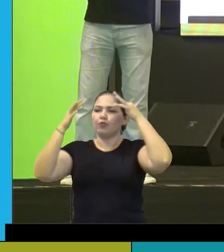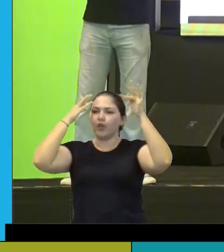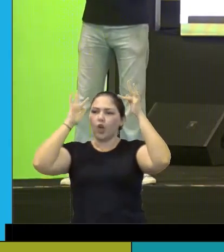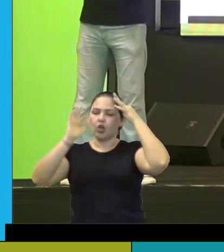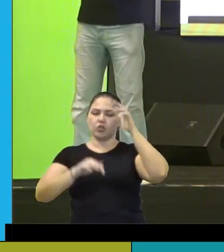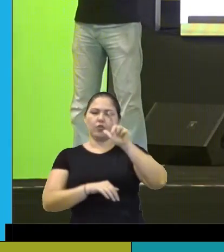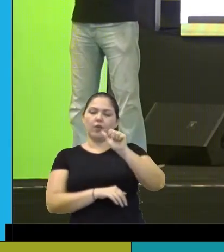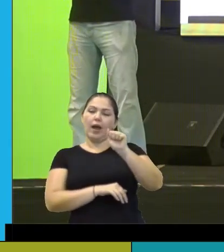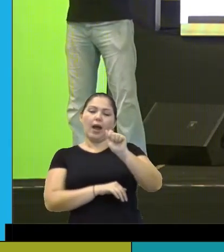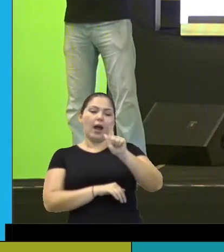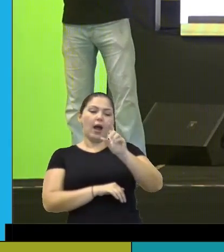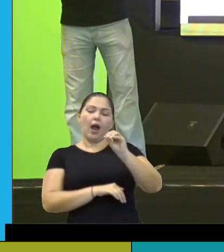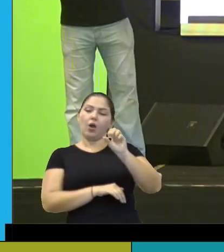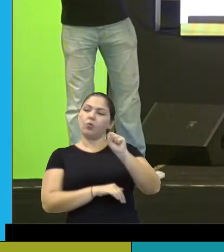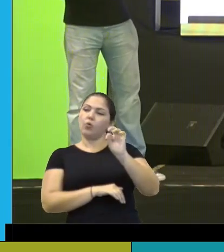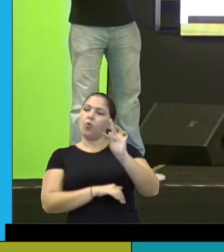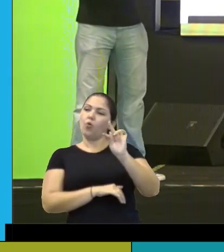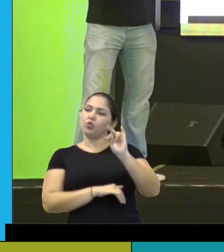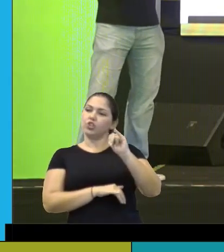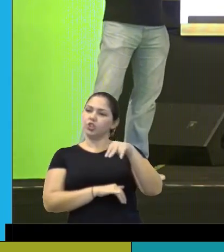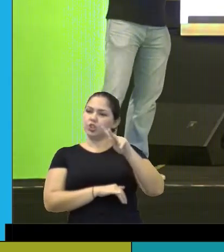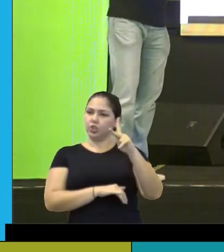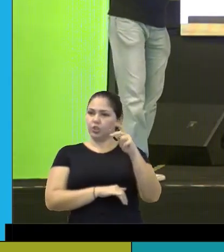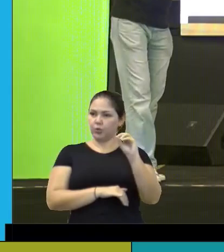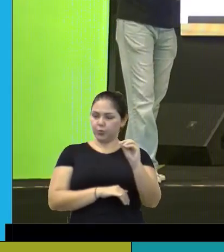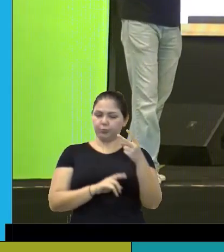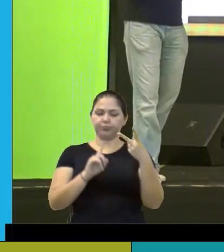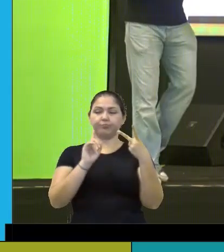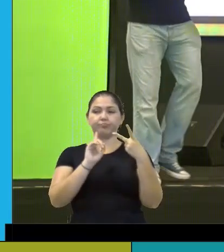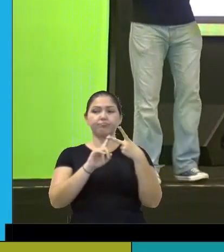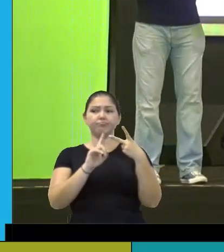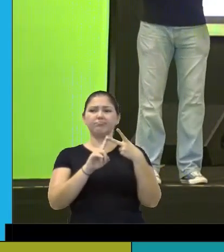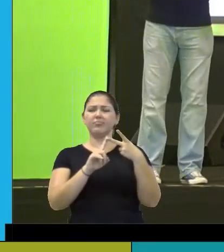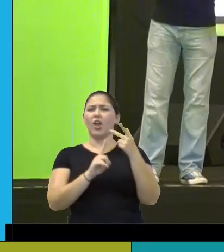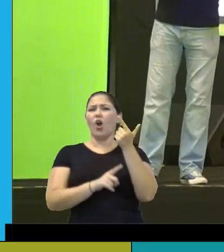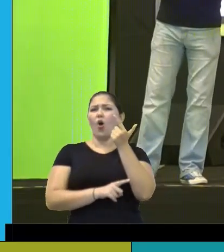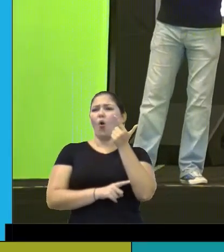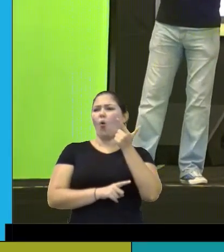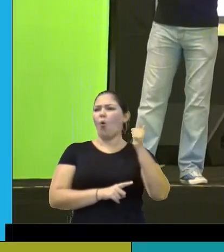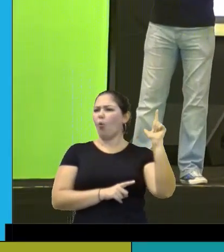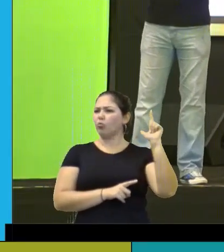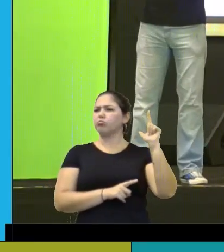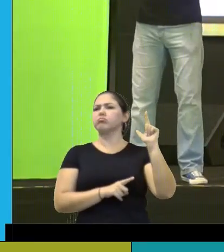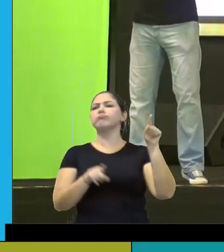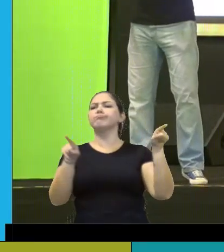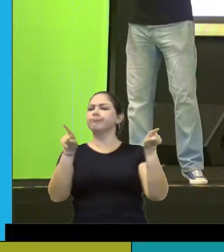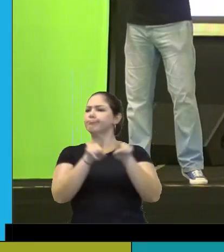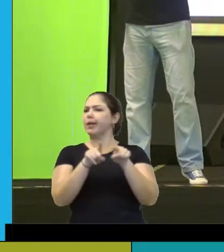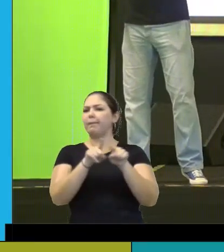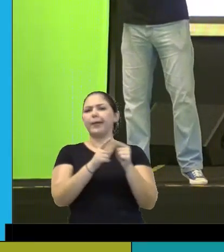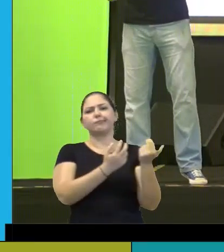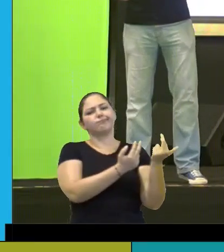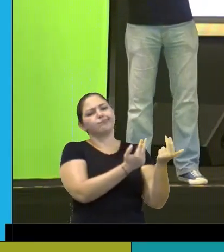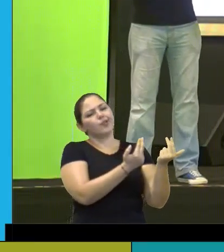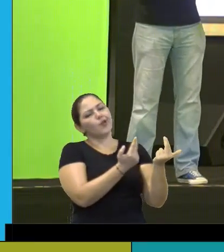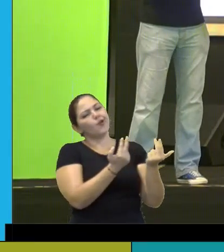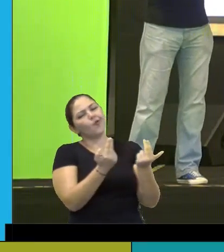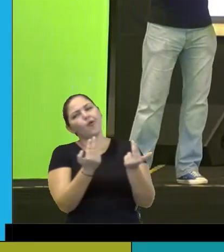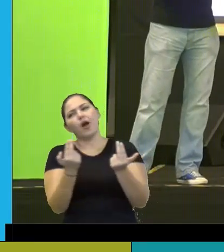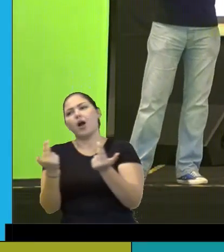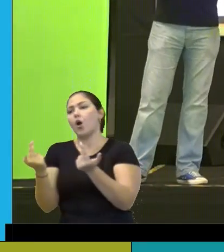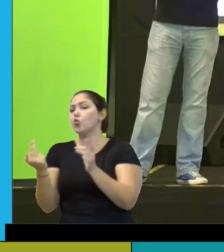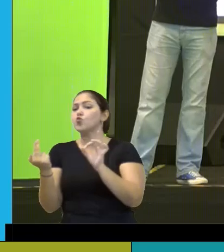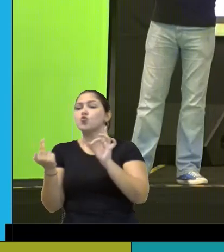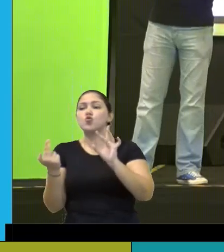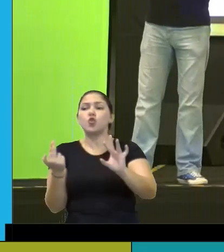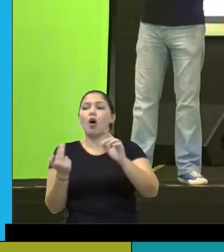coisa. Os pensadores do Renascimento farão a mesma coisa, a exemplo de Francis Bacon. Francis